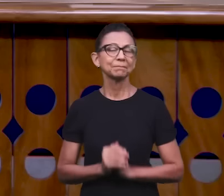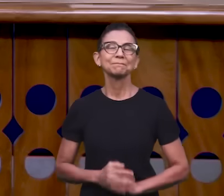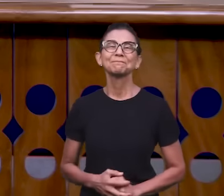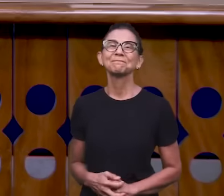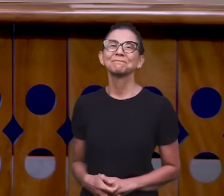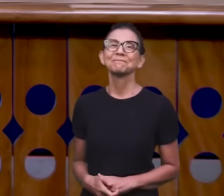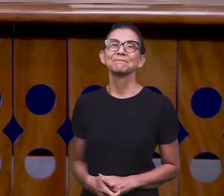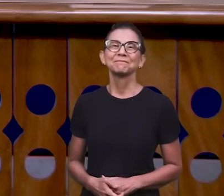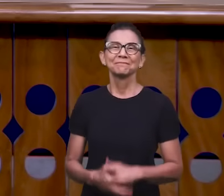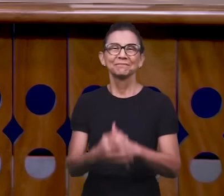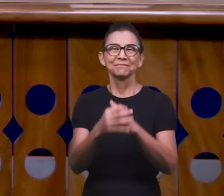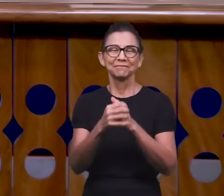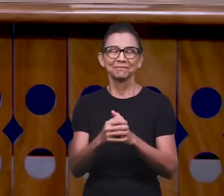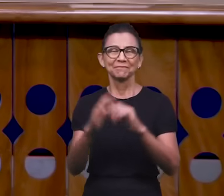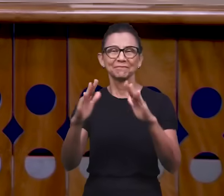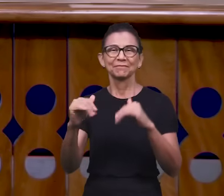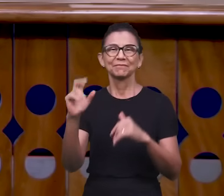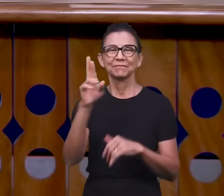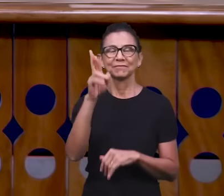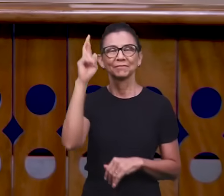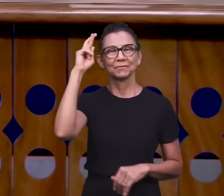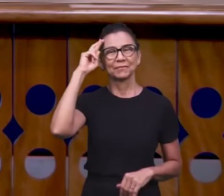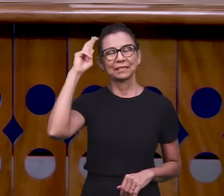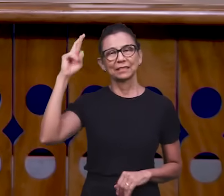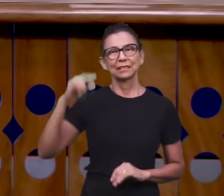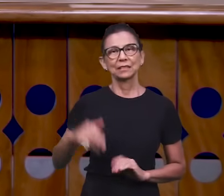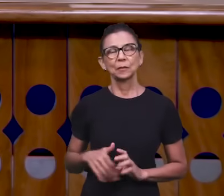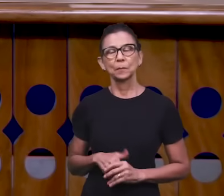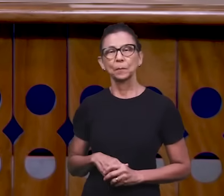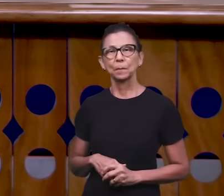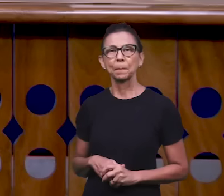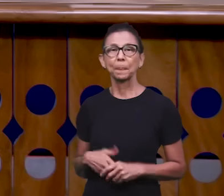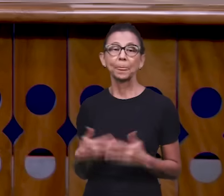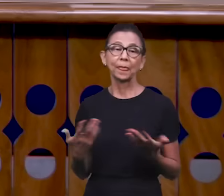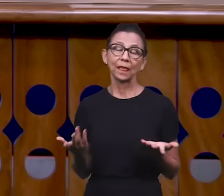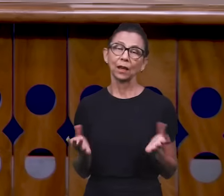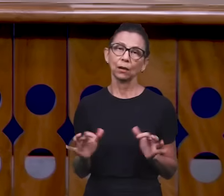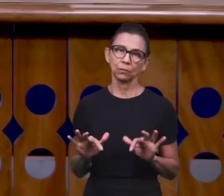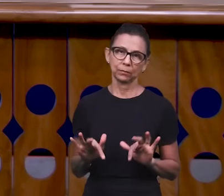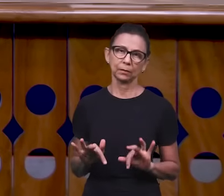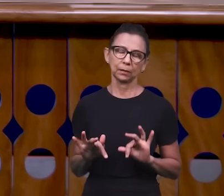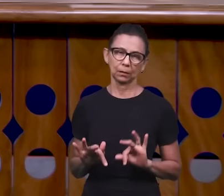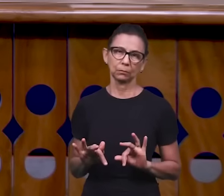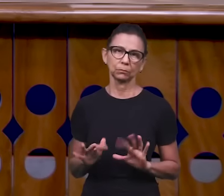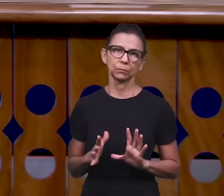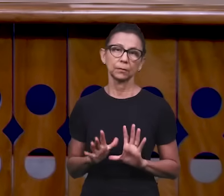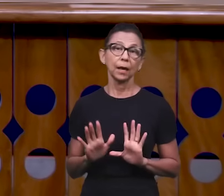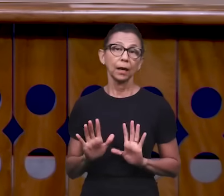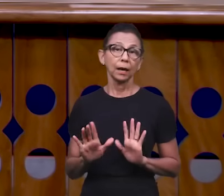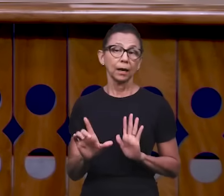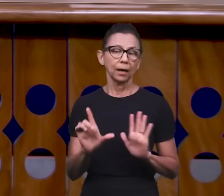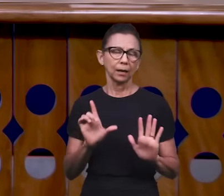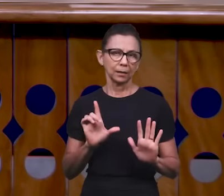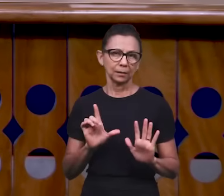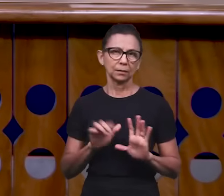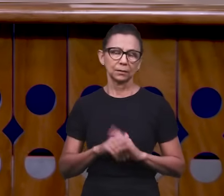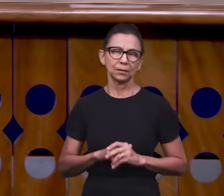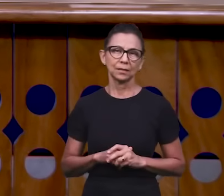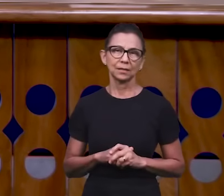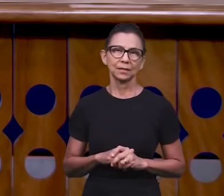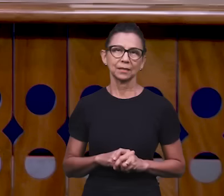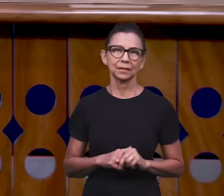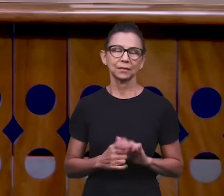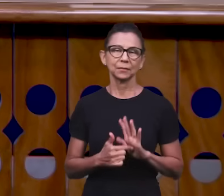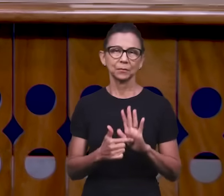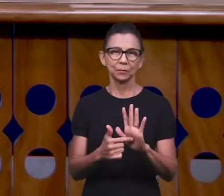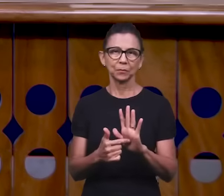Amém. Glória a Deus. Amém. Louvado seja o nome do Senhor. Chega assim ao final o nosso culto, mas antes gostaríamos